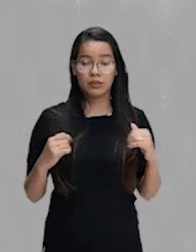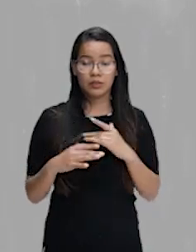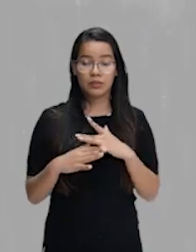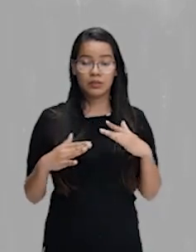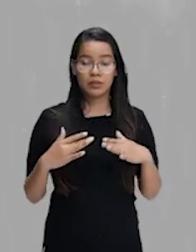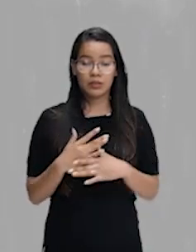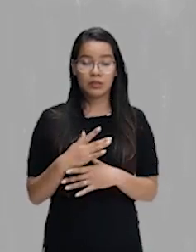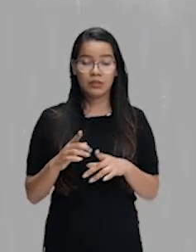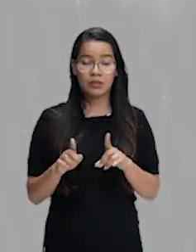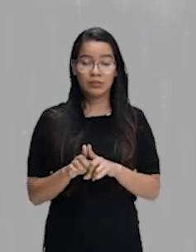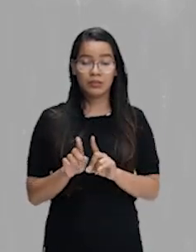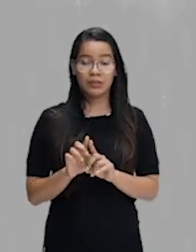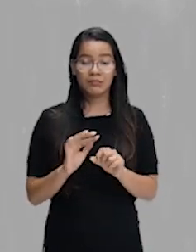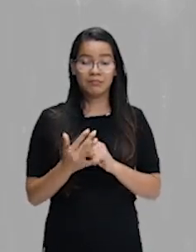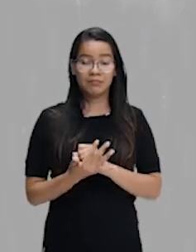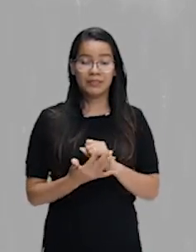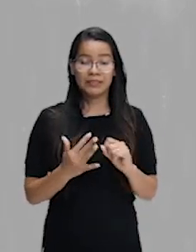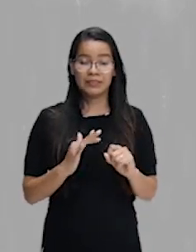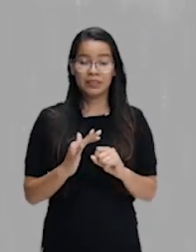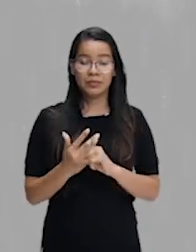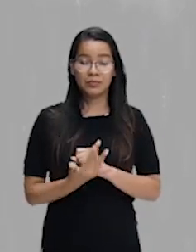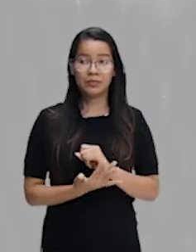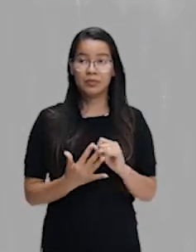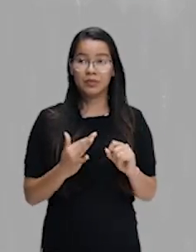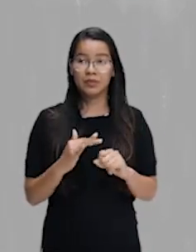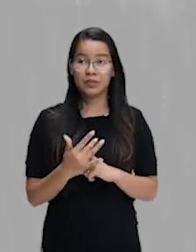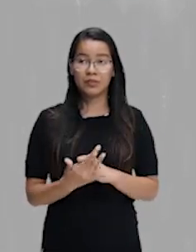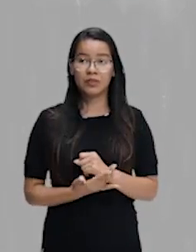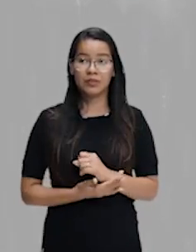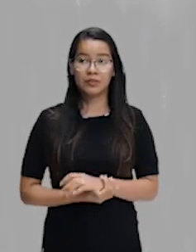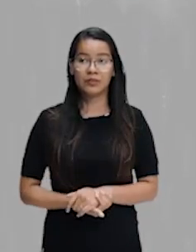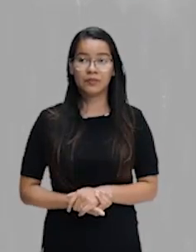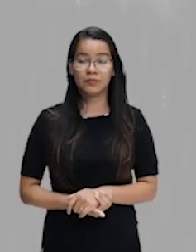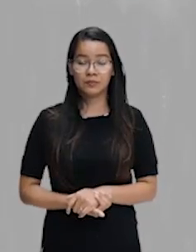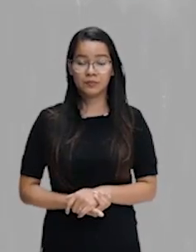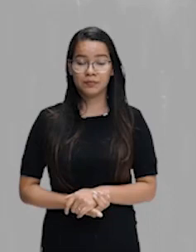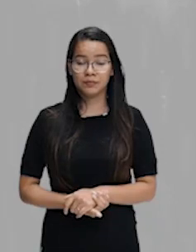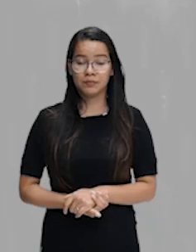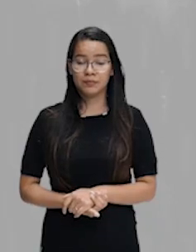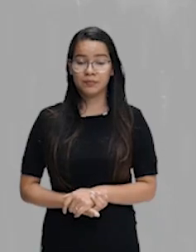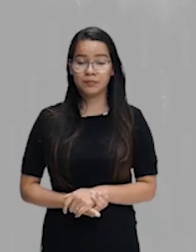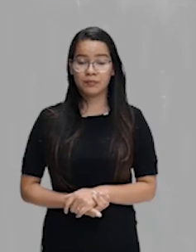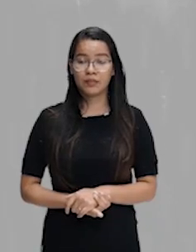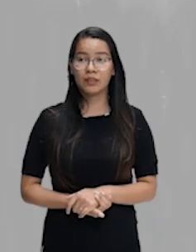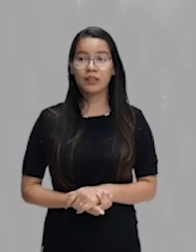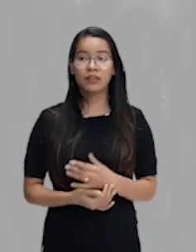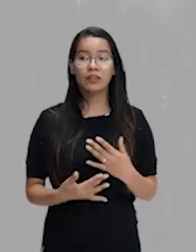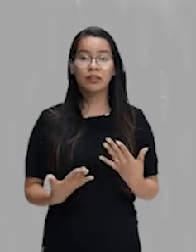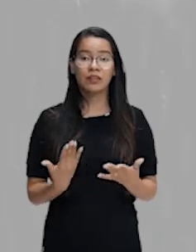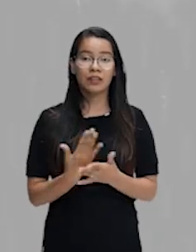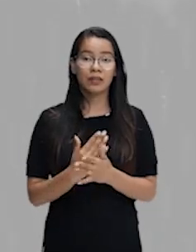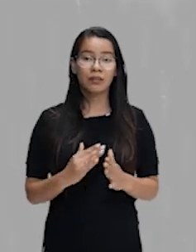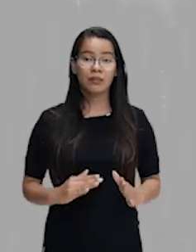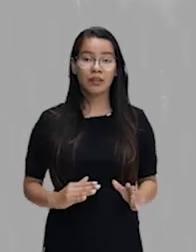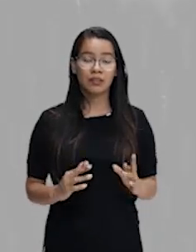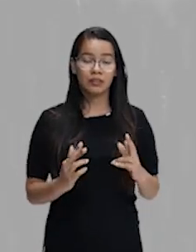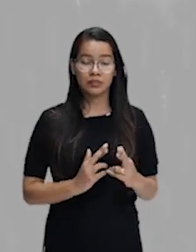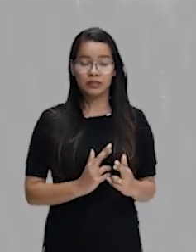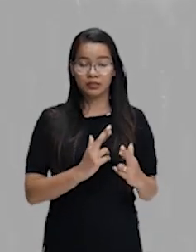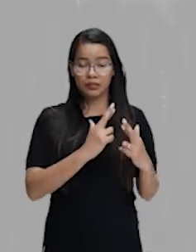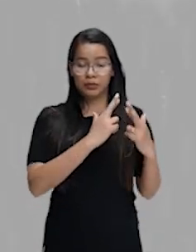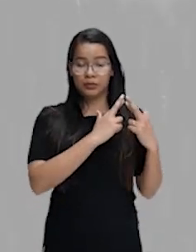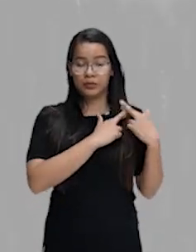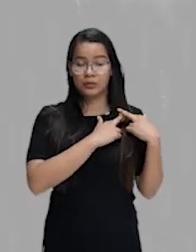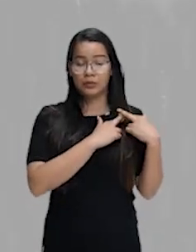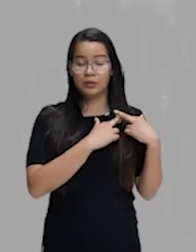A pandemia do coronavírus é outra questão também, outro fator importante para a gente entender, acabaram sendo